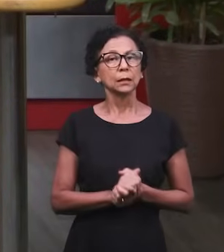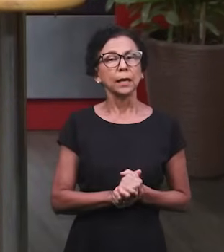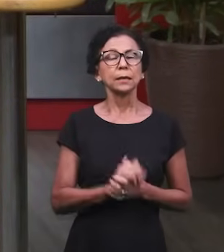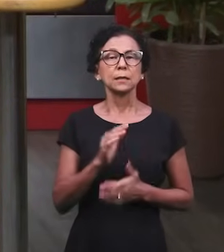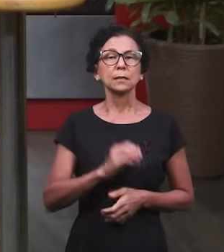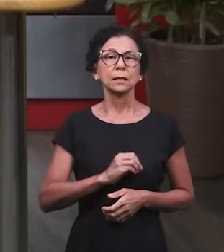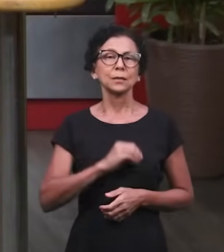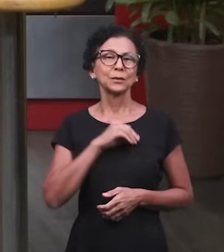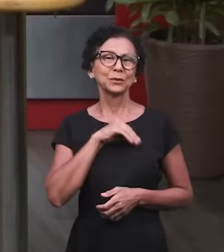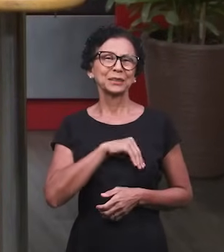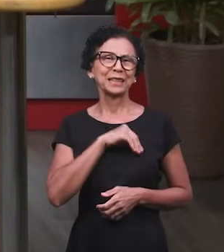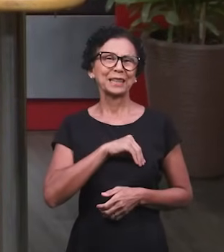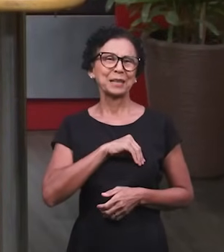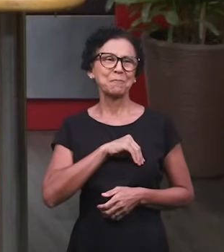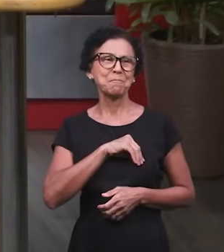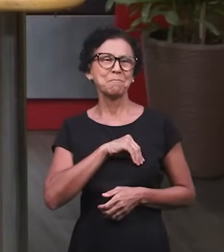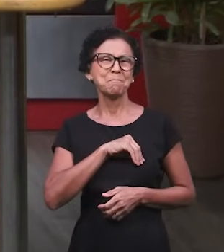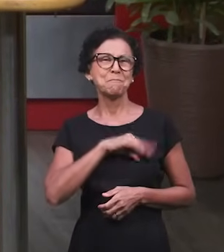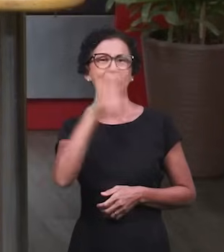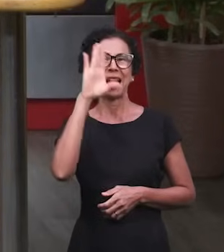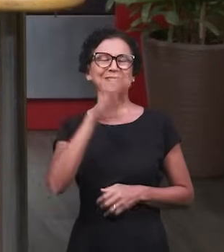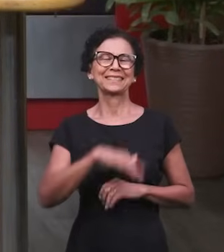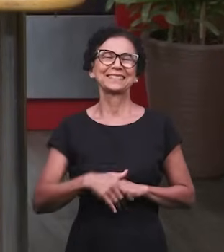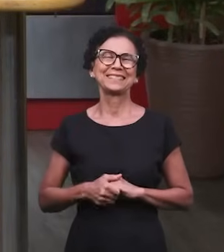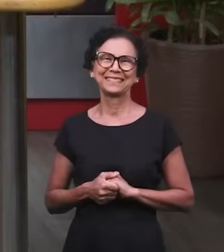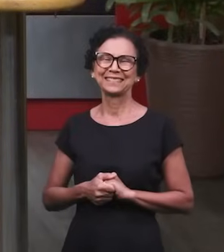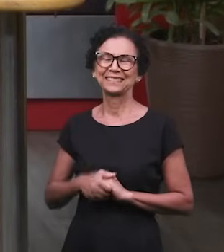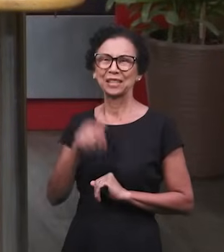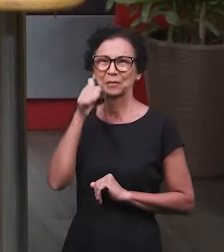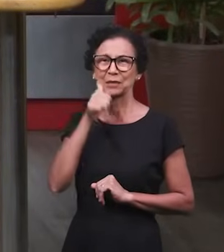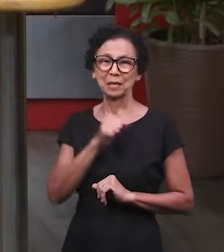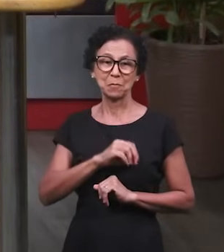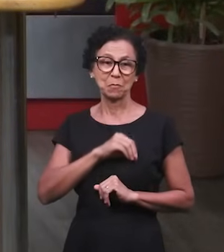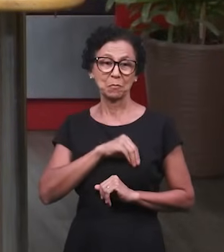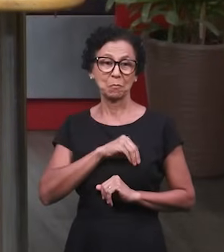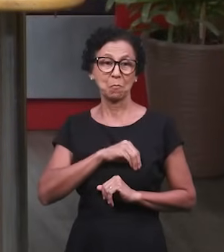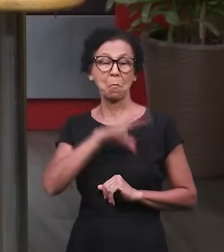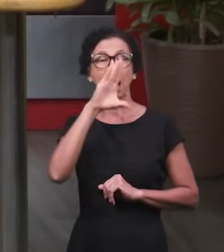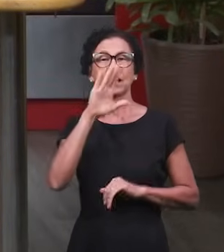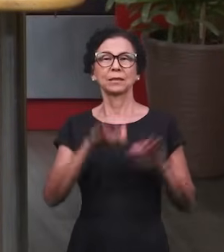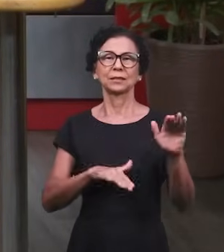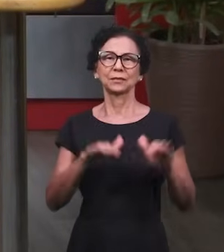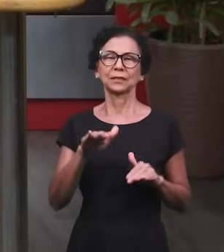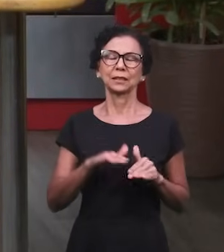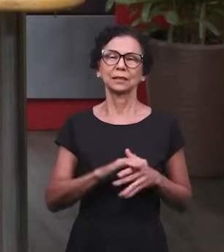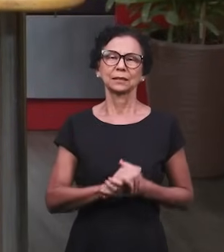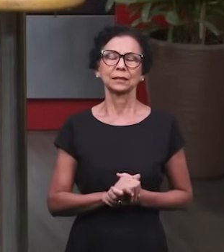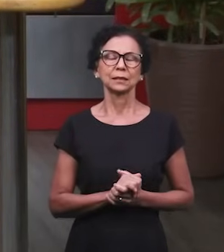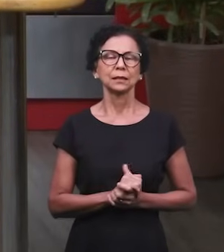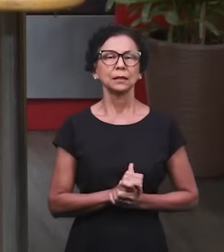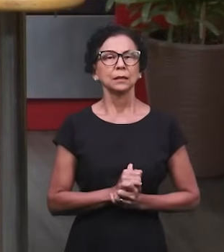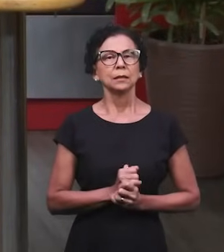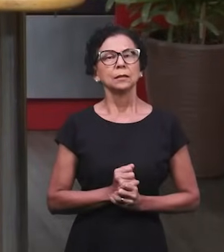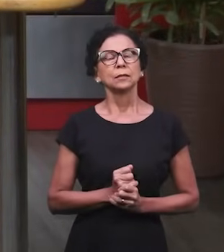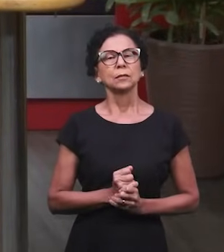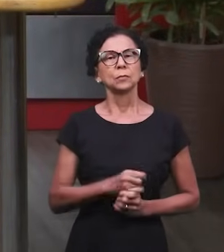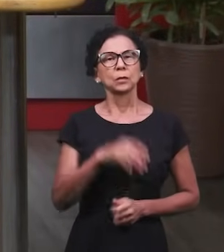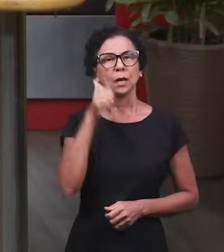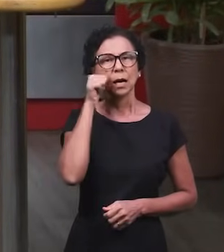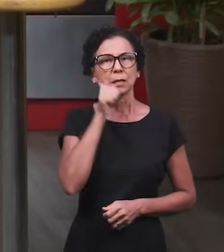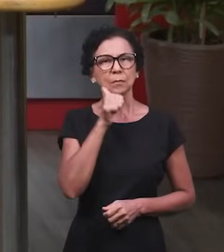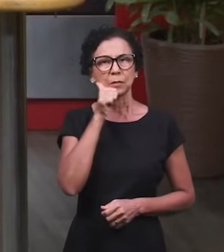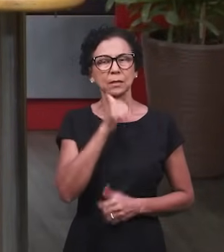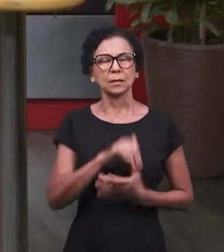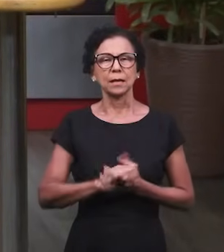que o marido viu na maioria dos lá mulher gan o salário é maior que o marido porque as mulheres por exemplo as mulheres ocuparam as Universidades